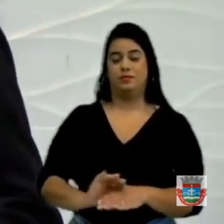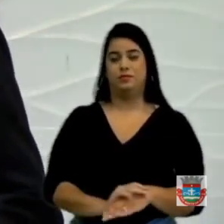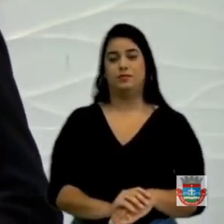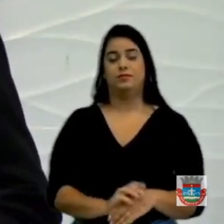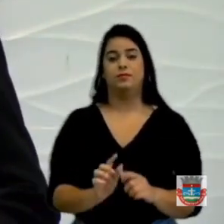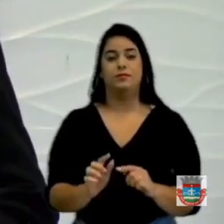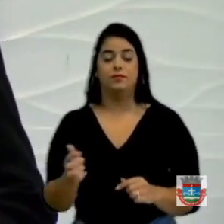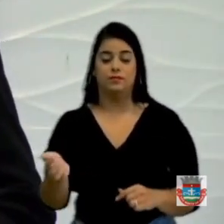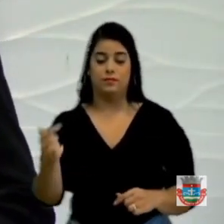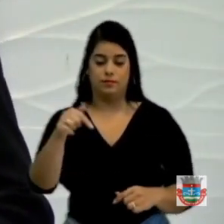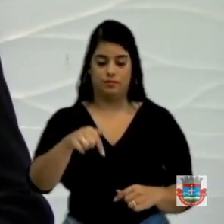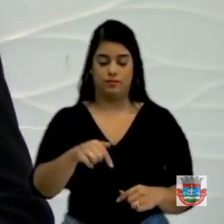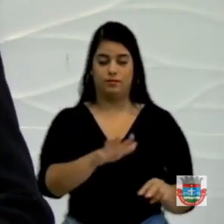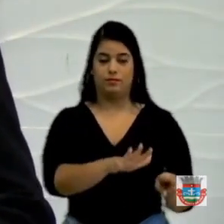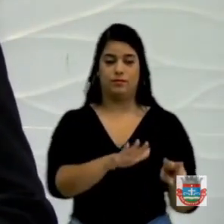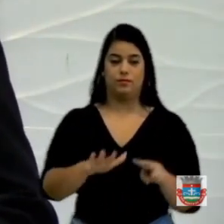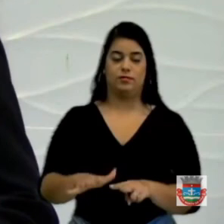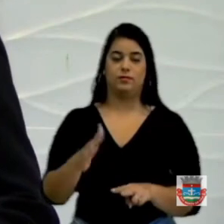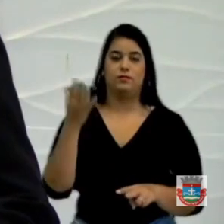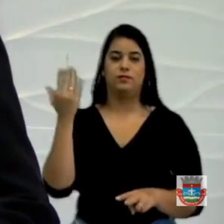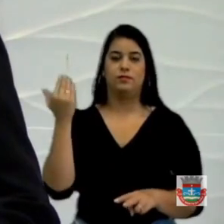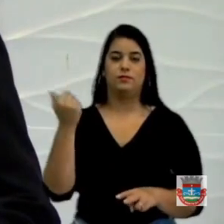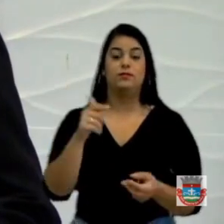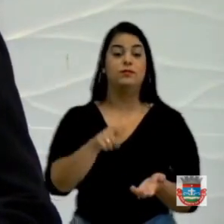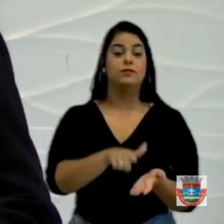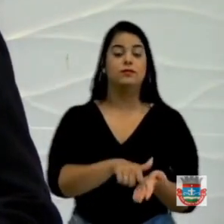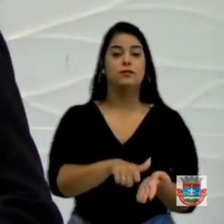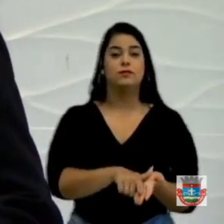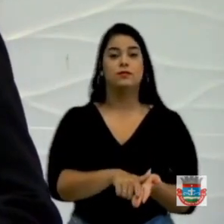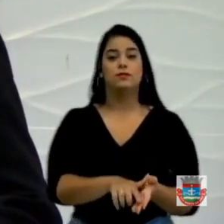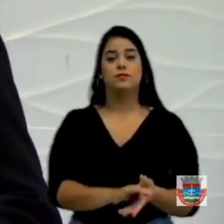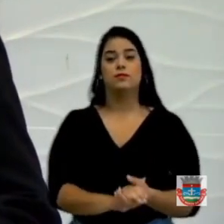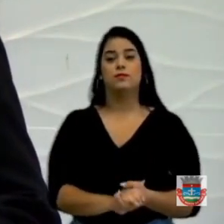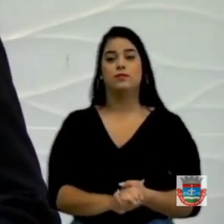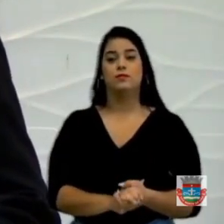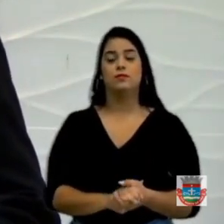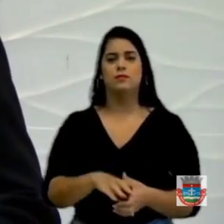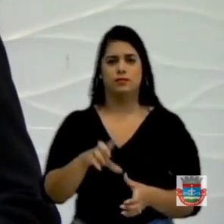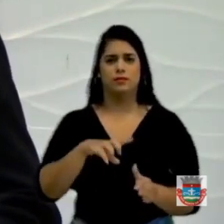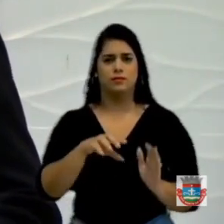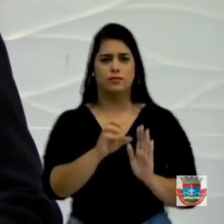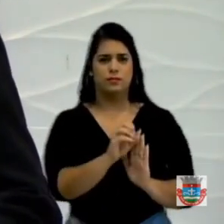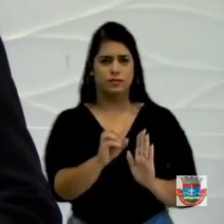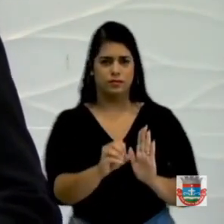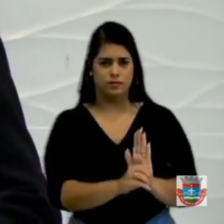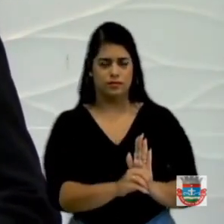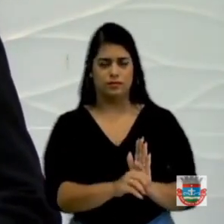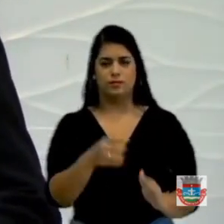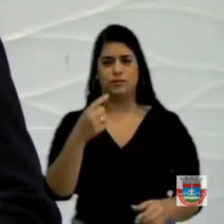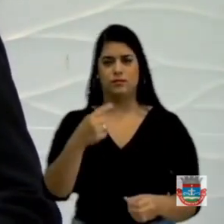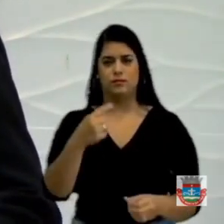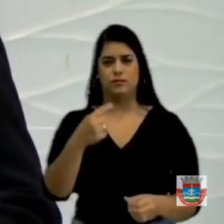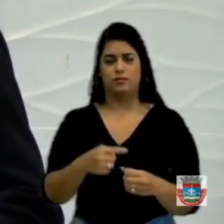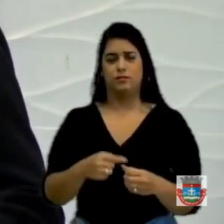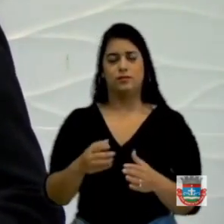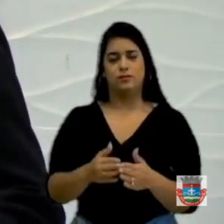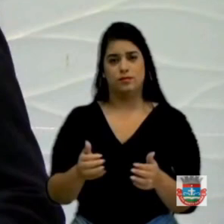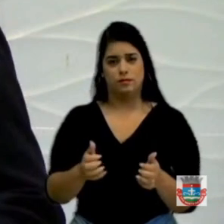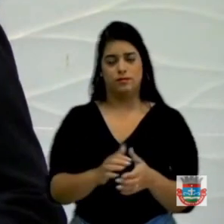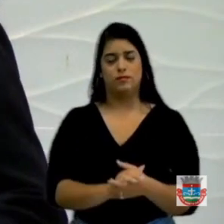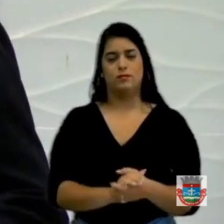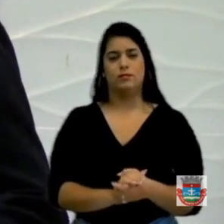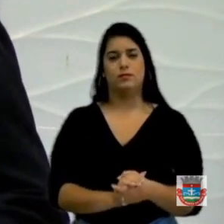Aqui, semana passada, eu peguei o seu papel, onde tem um ofício do município pedindo